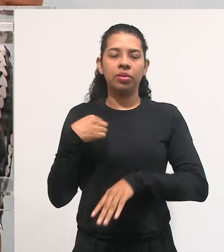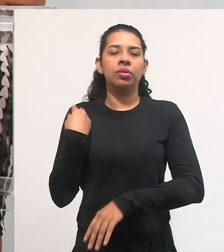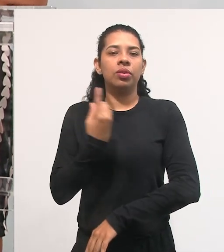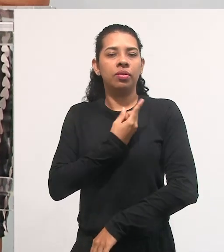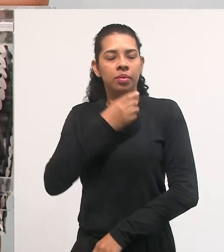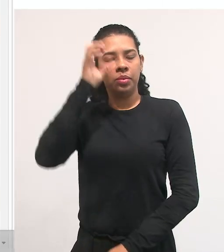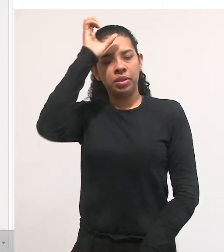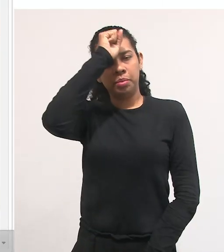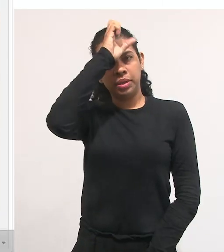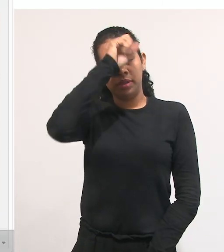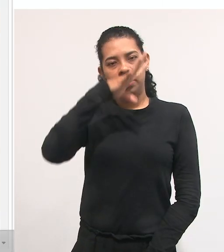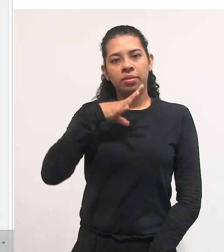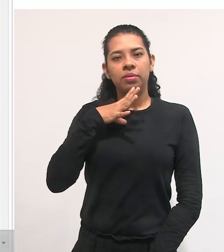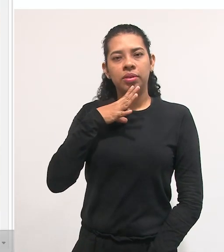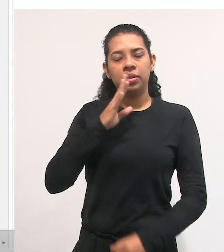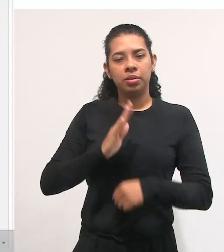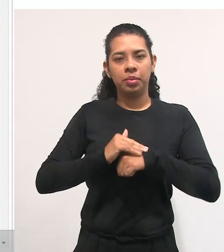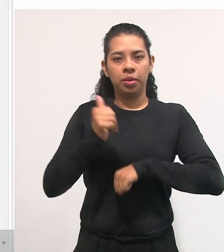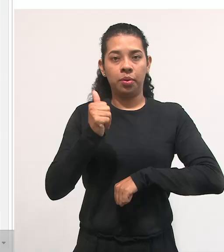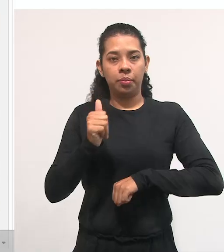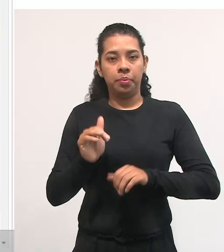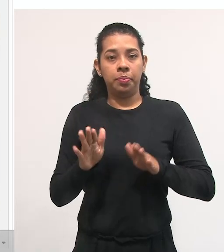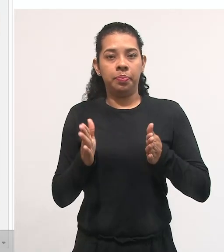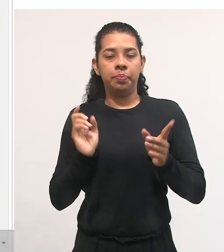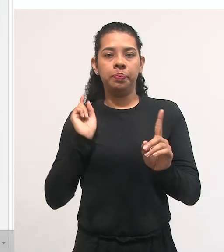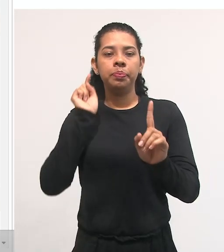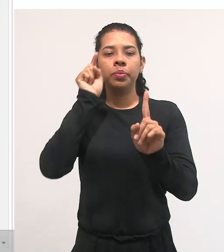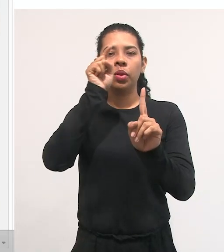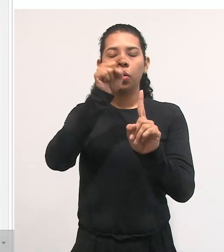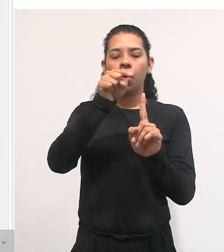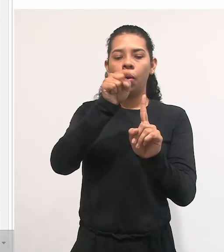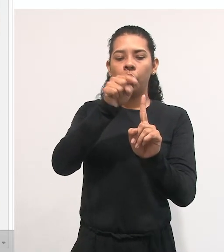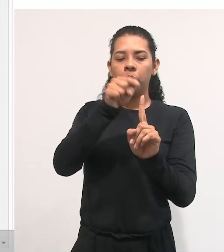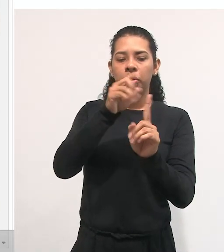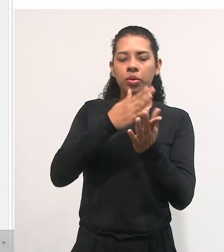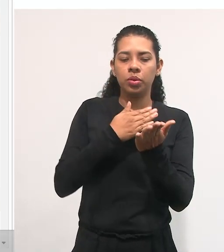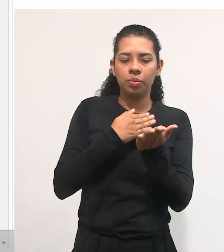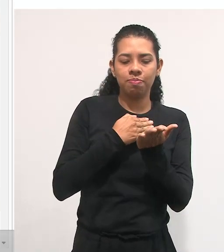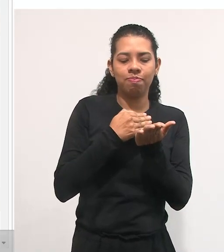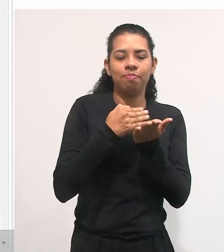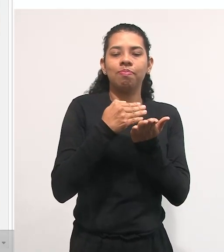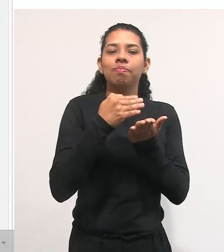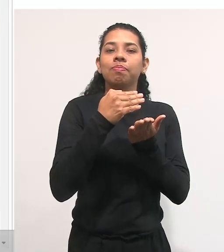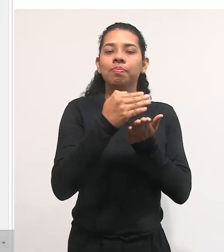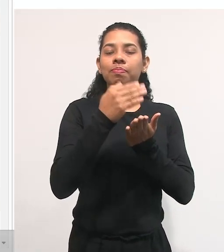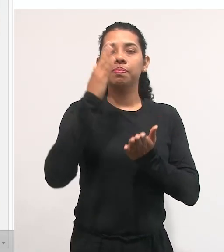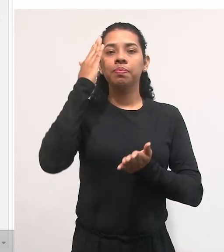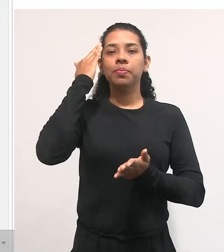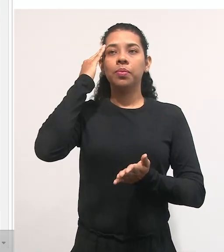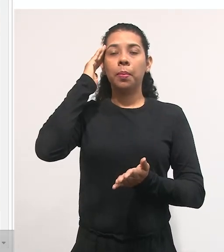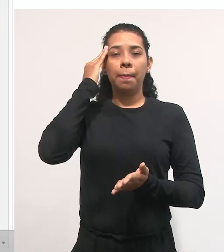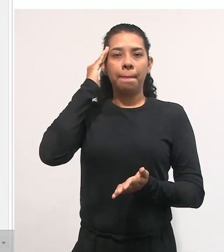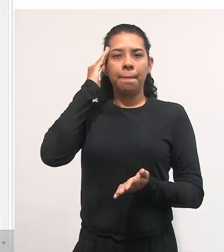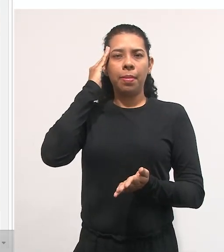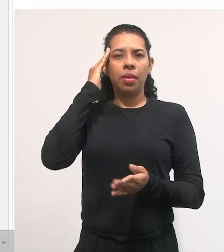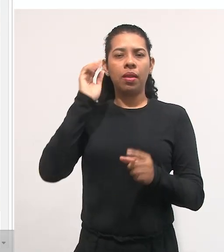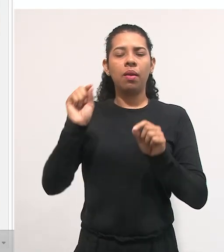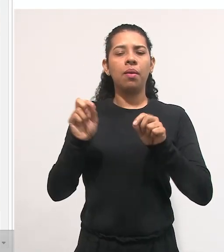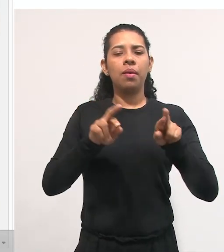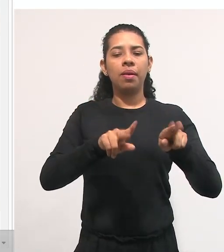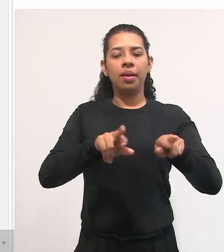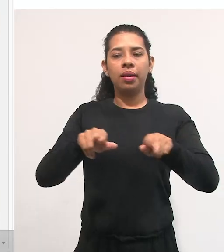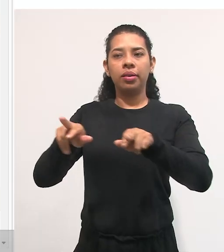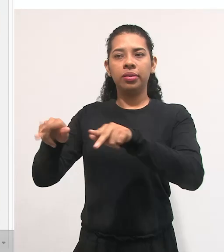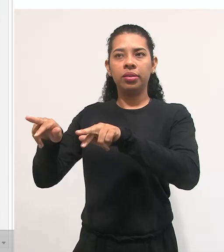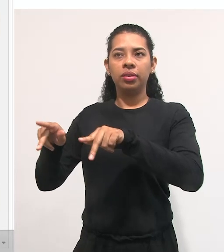Ah então vamos lá bom o nosso objetivo aqui paraa nossa jornada é compreender as